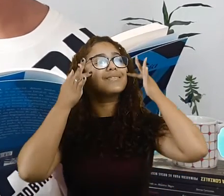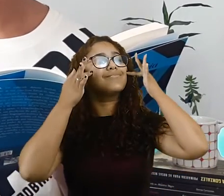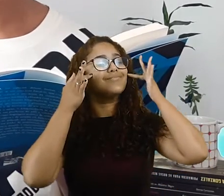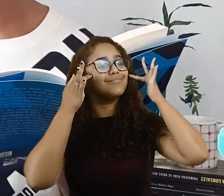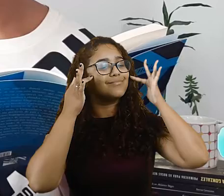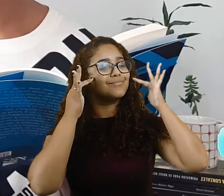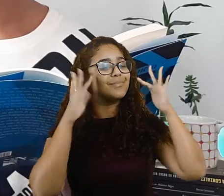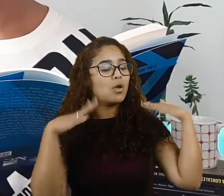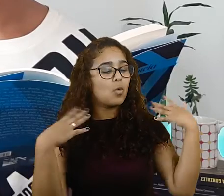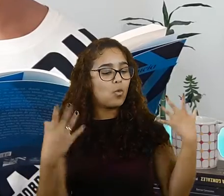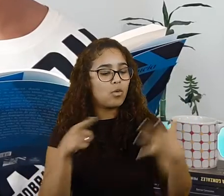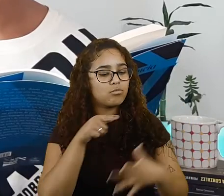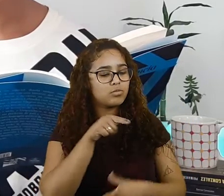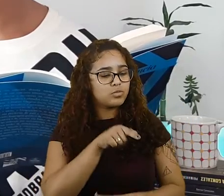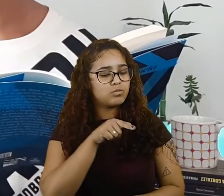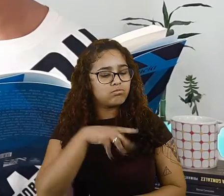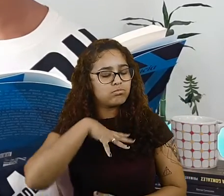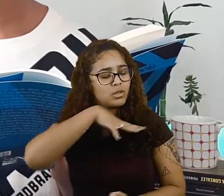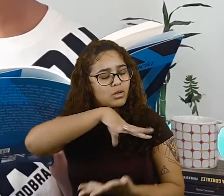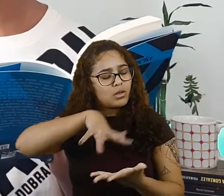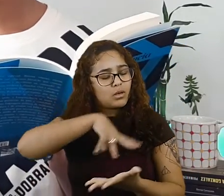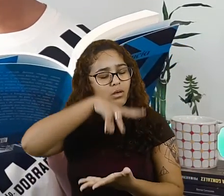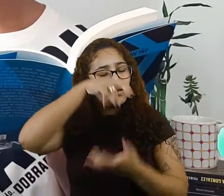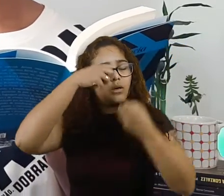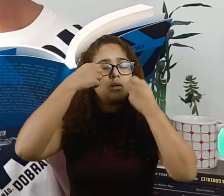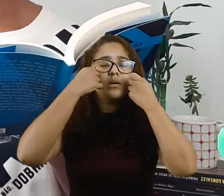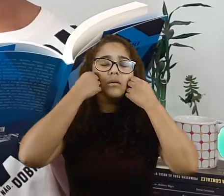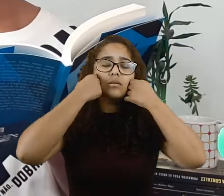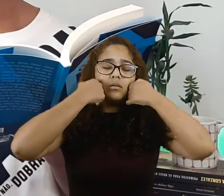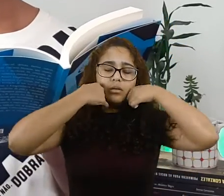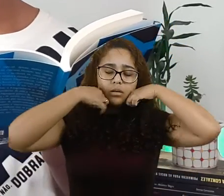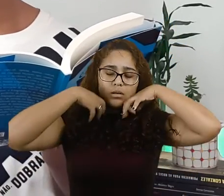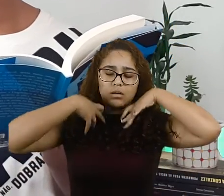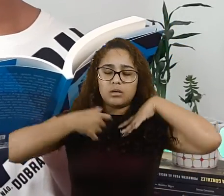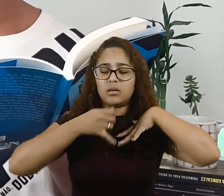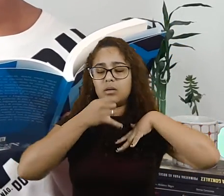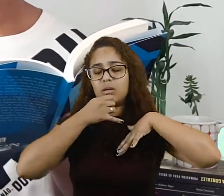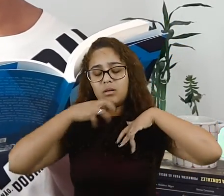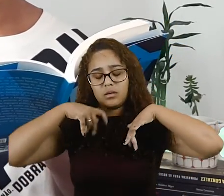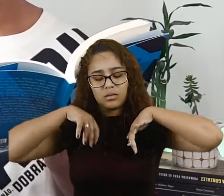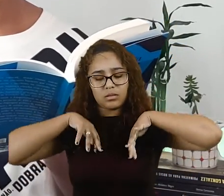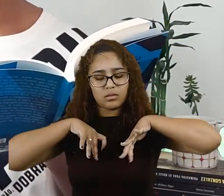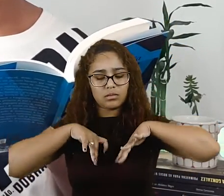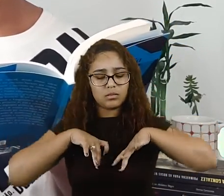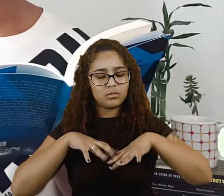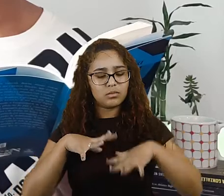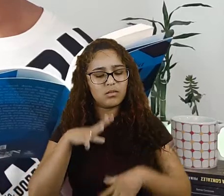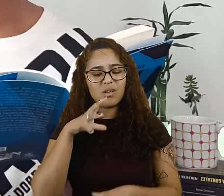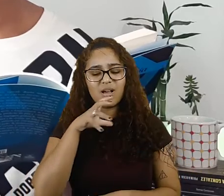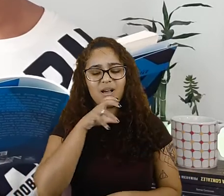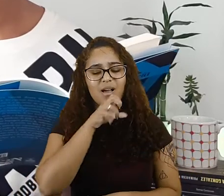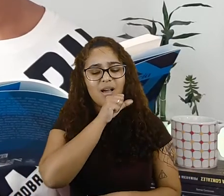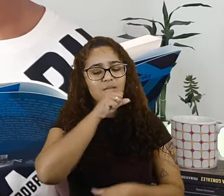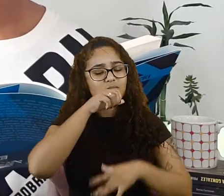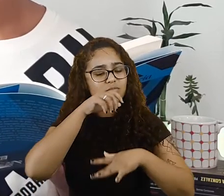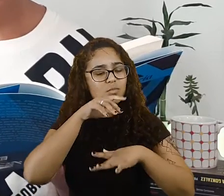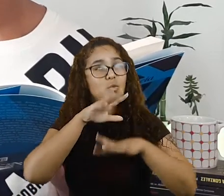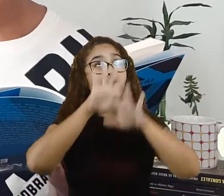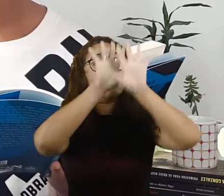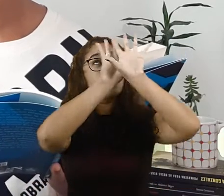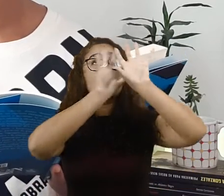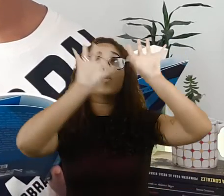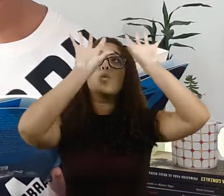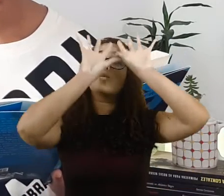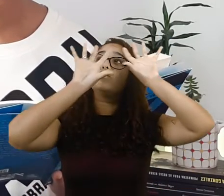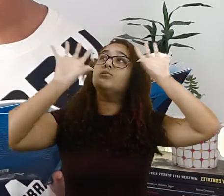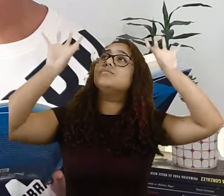árvores nossos ímpetos de felicidade. Quando do suor de minha alma cansada escorrer melancolia,